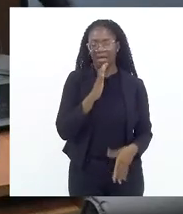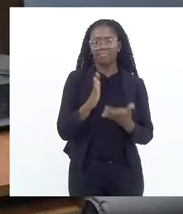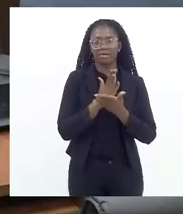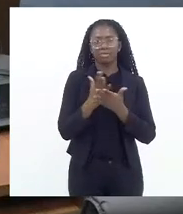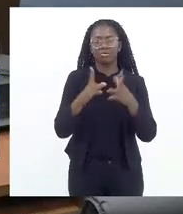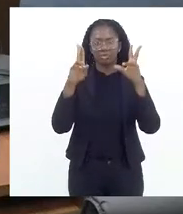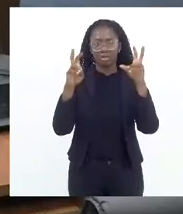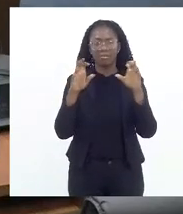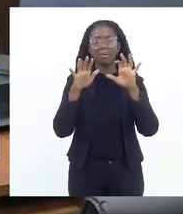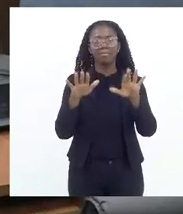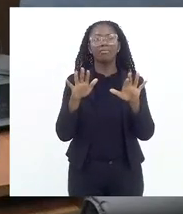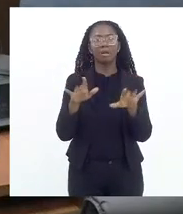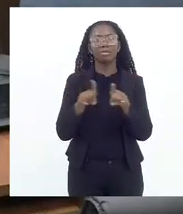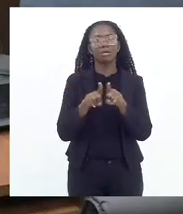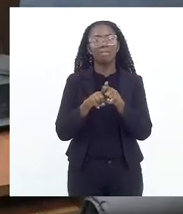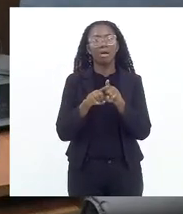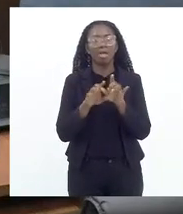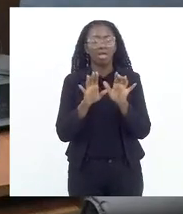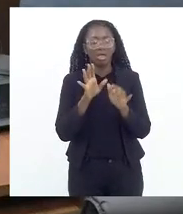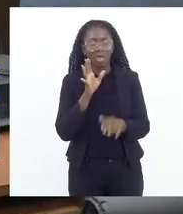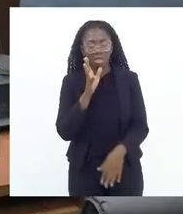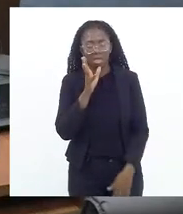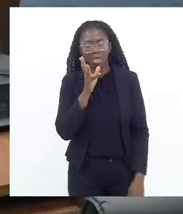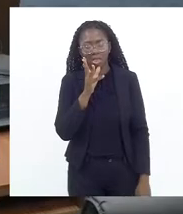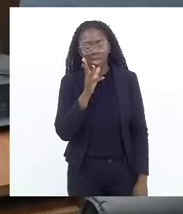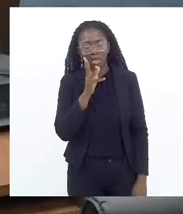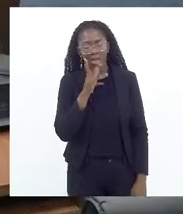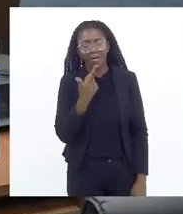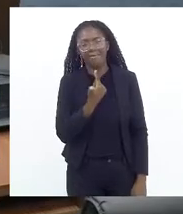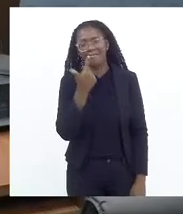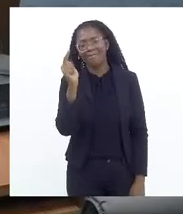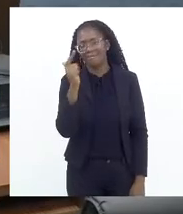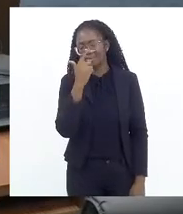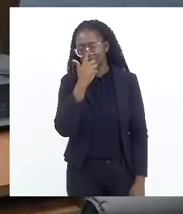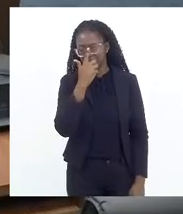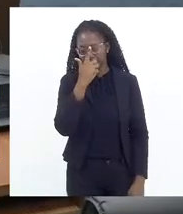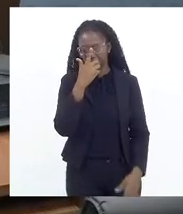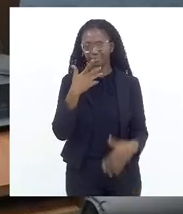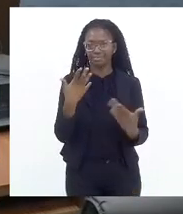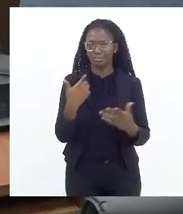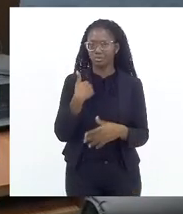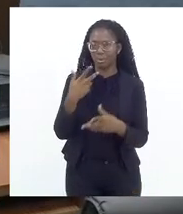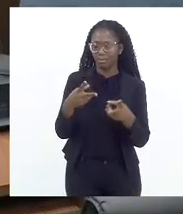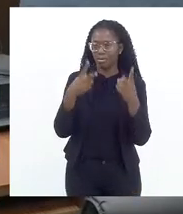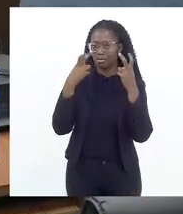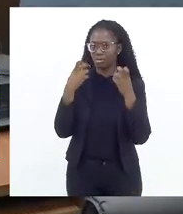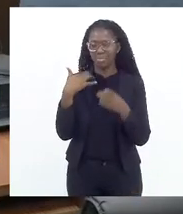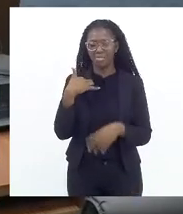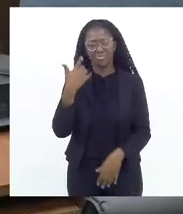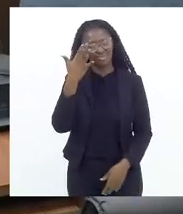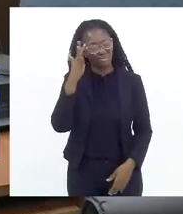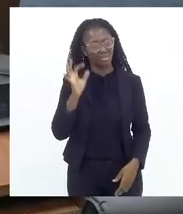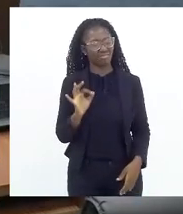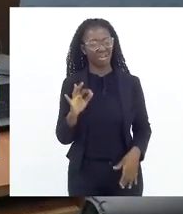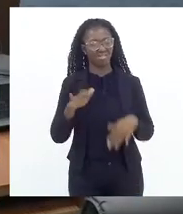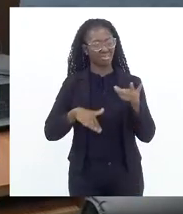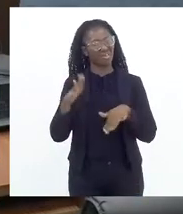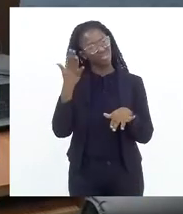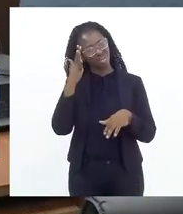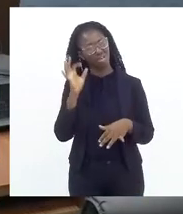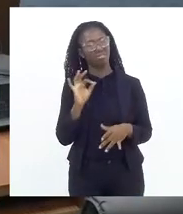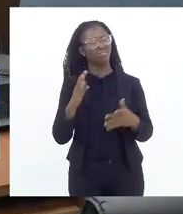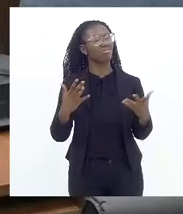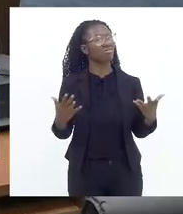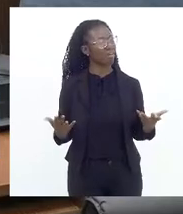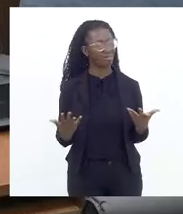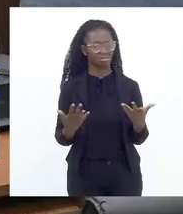certa lentidão em outros, que, a meu ver, eu não consigo entender às vezes, né? Por